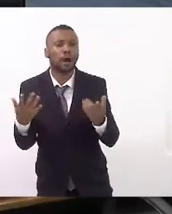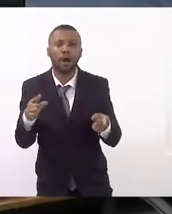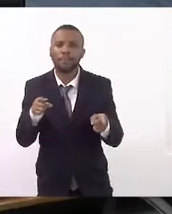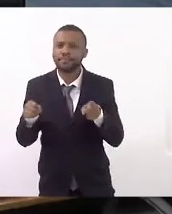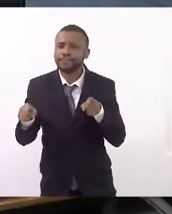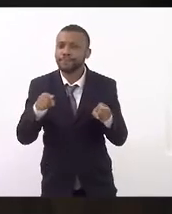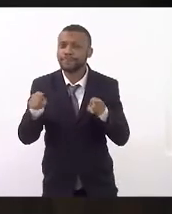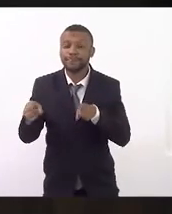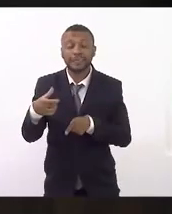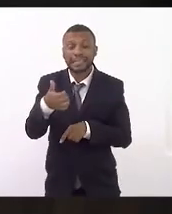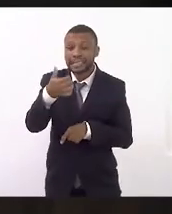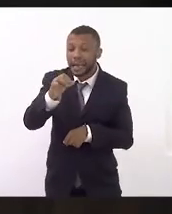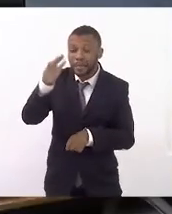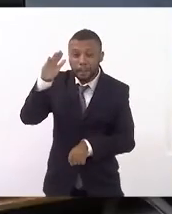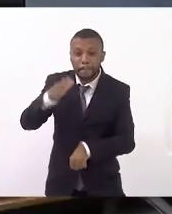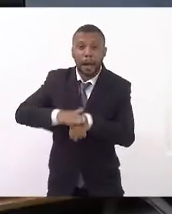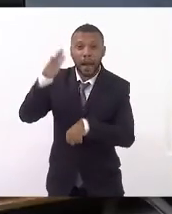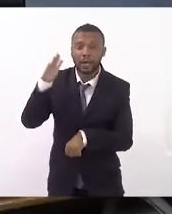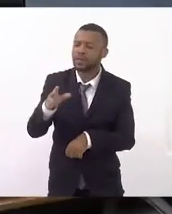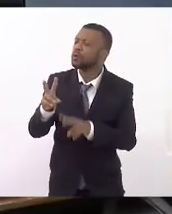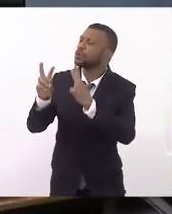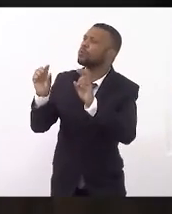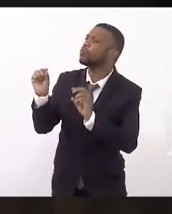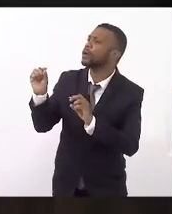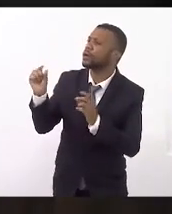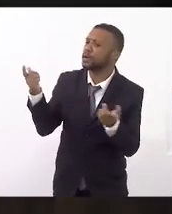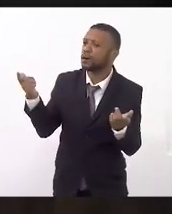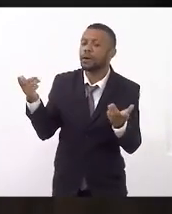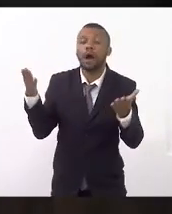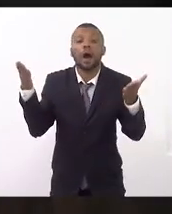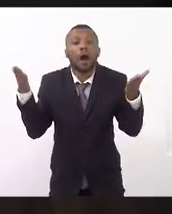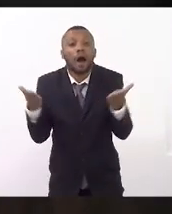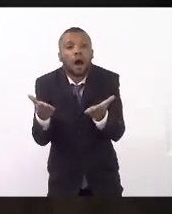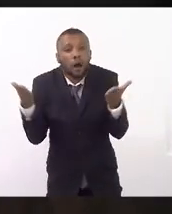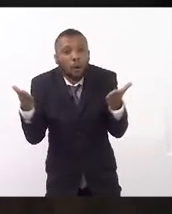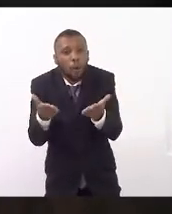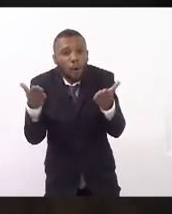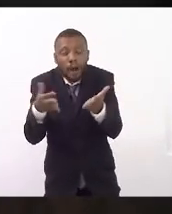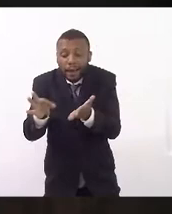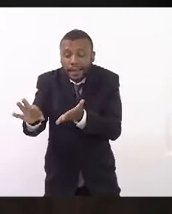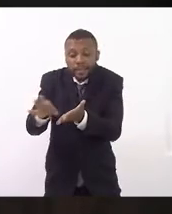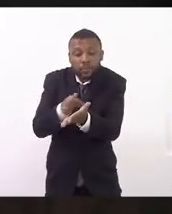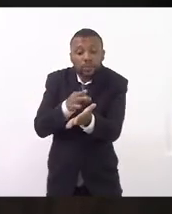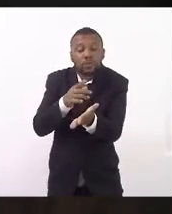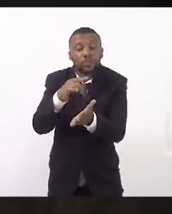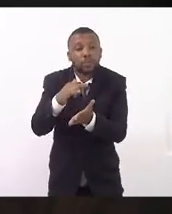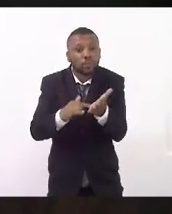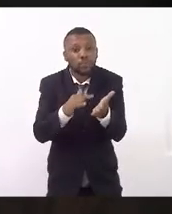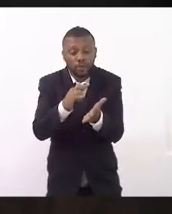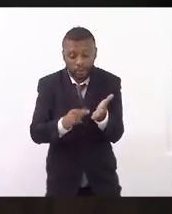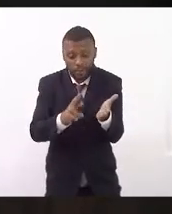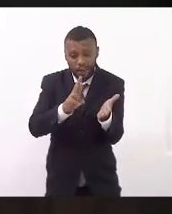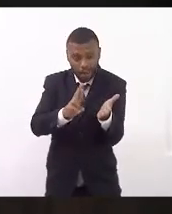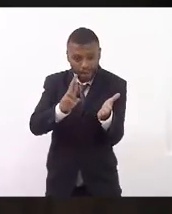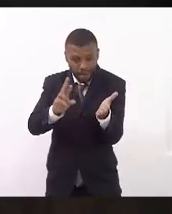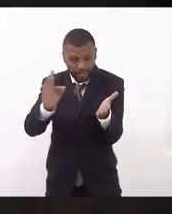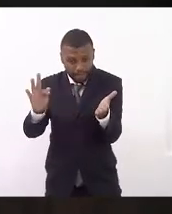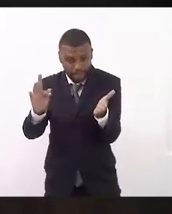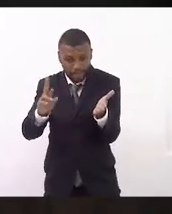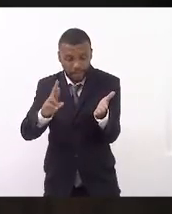Foi mais de 10, com certeza. De quê? Agora, na assinatura do regime de